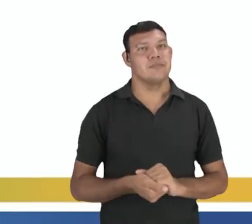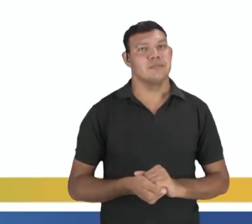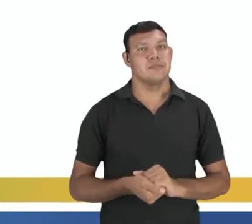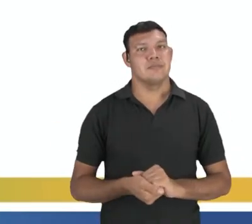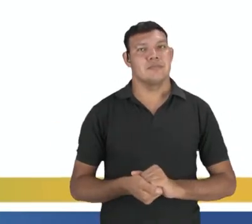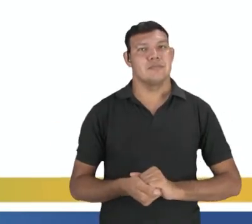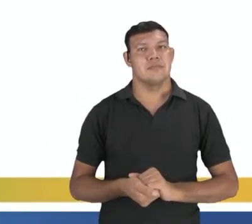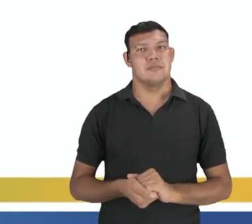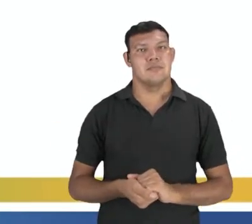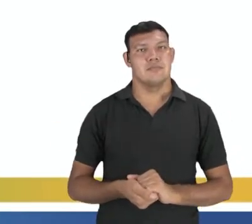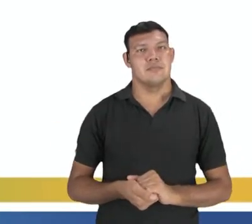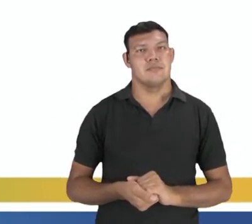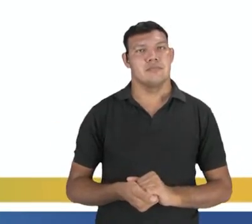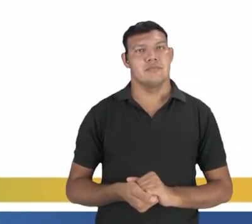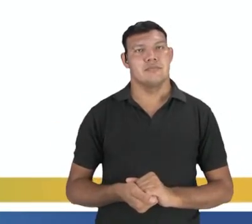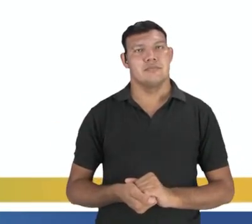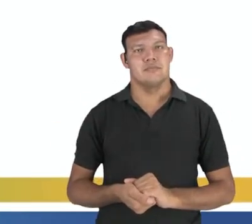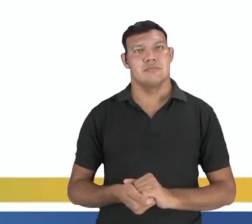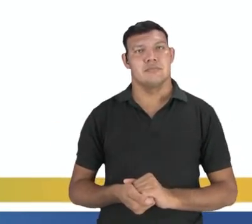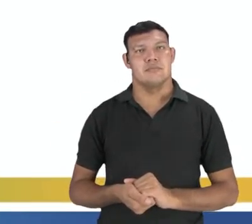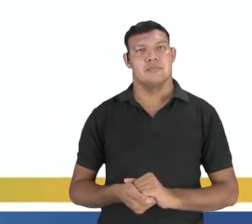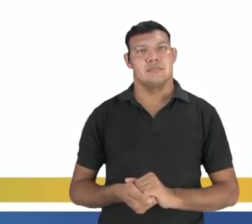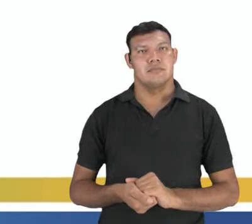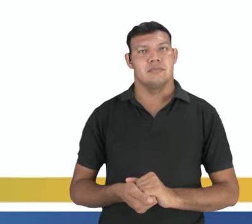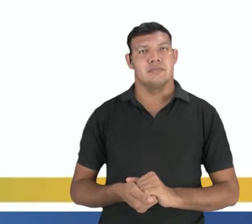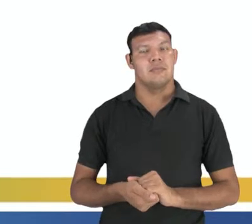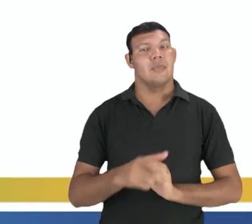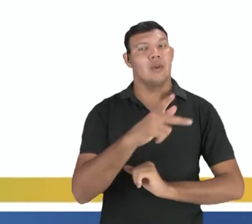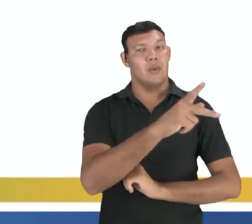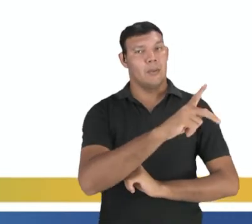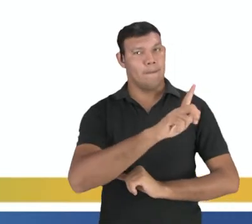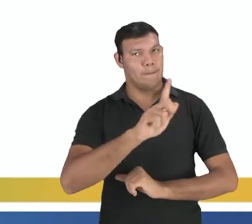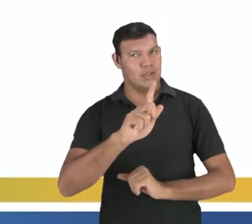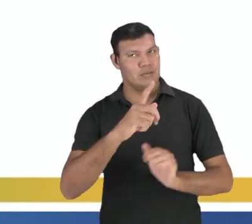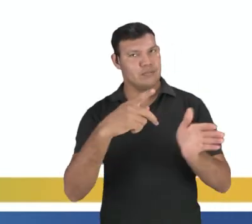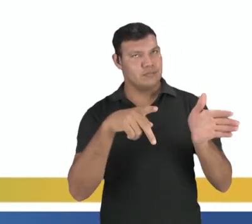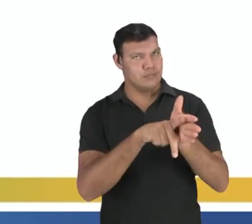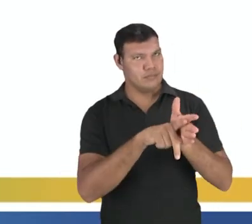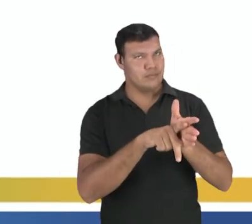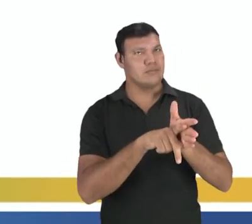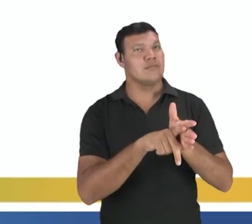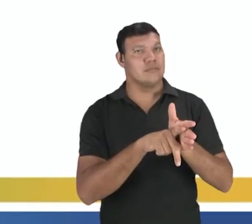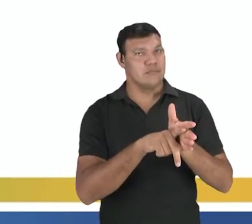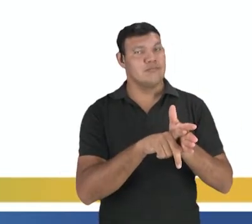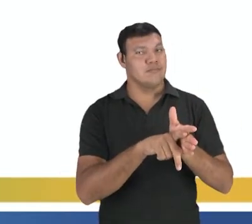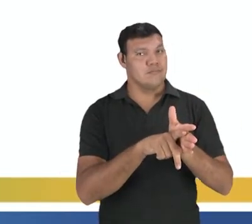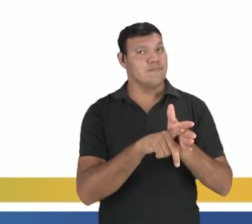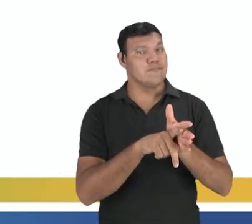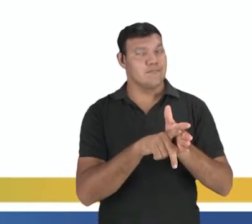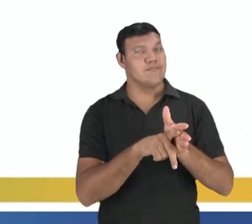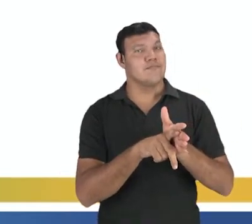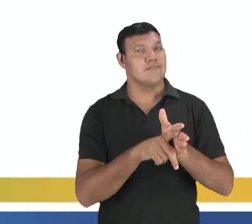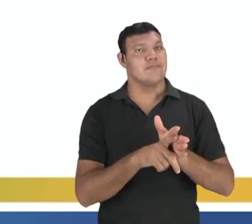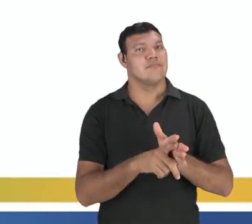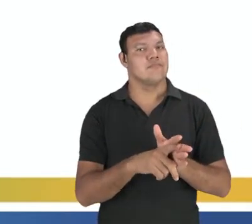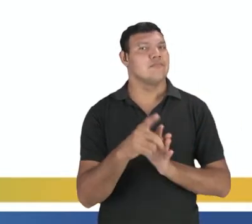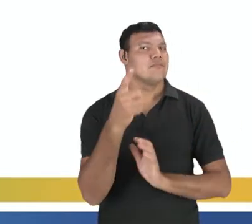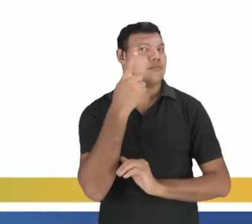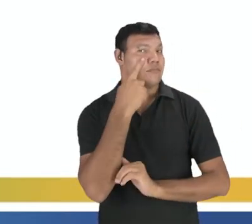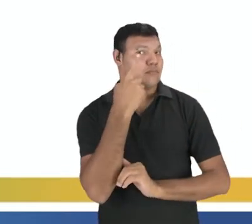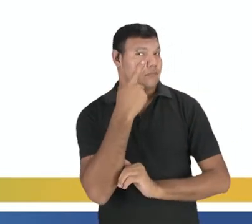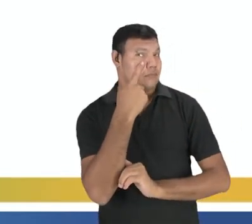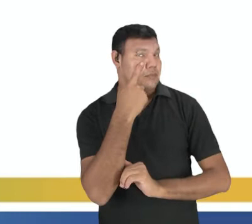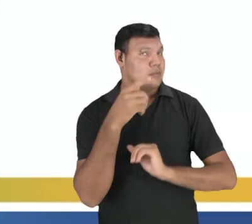tá? Ou a sequência seguinte é uma progressão geométrica. Observe